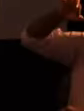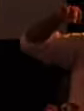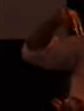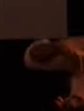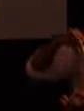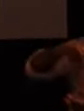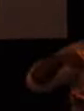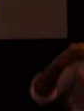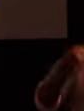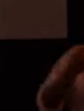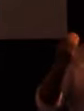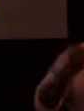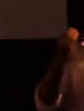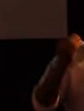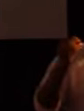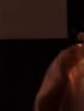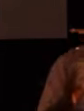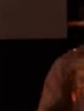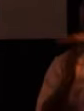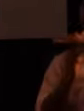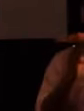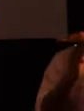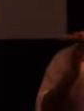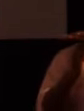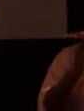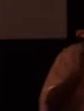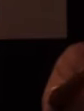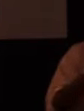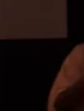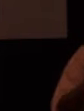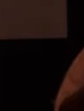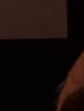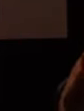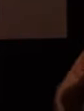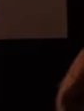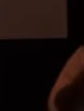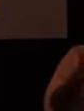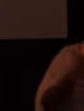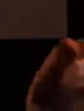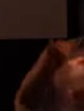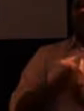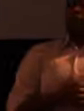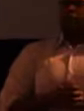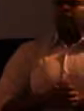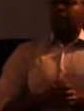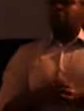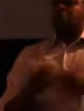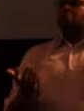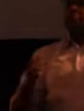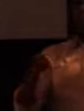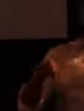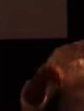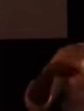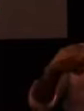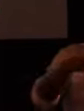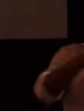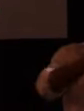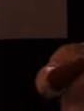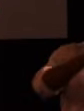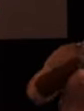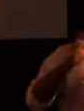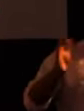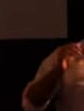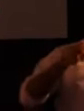desse obstáculo, dessa edificação que está aí. Então, bom, no nosso caso aqui de Salvador, como eu falei